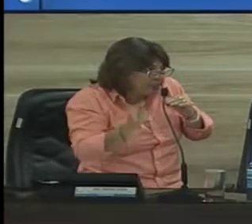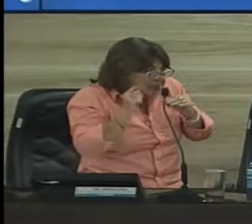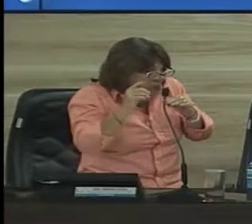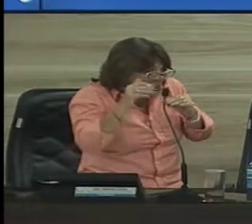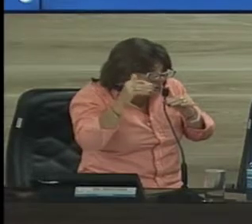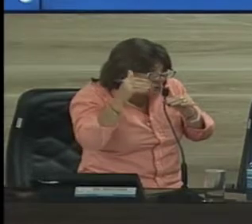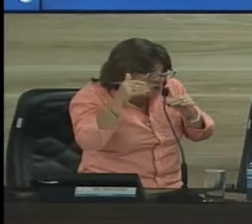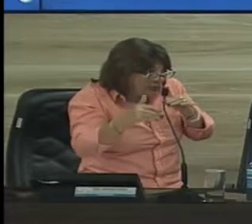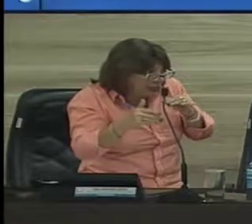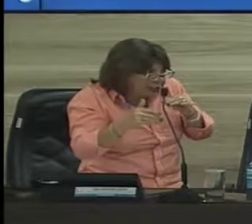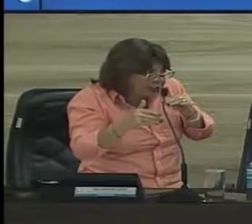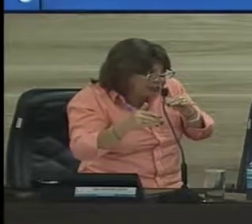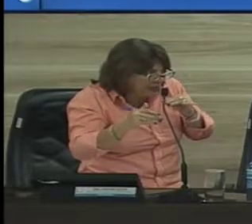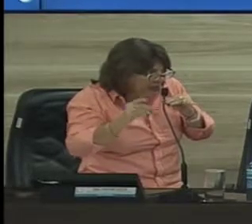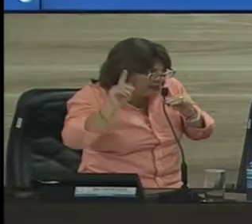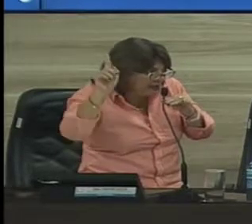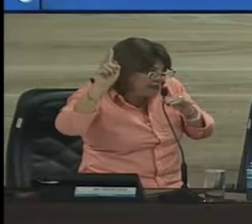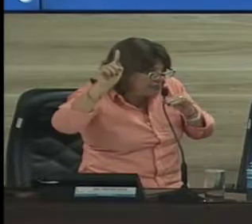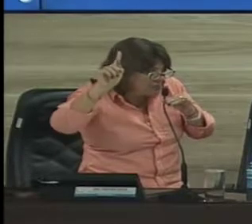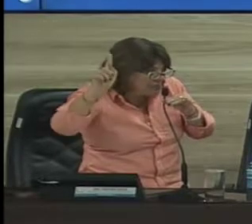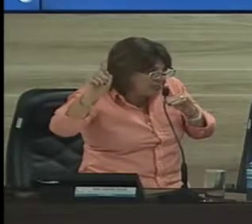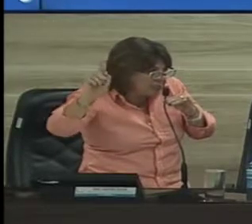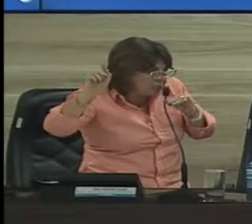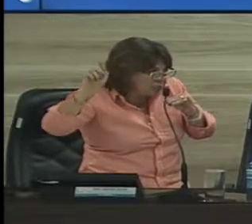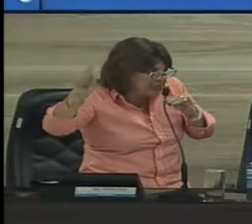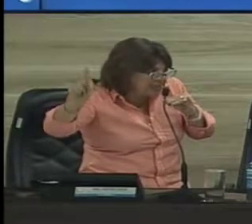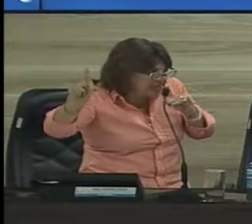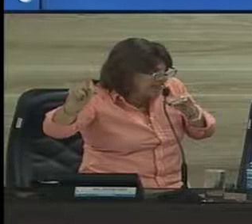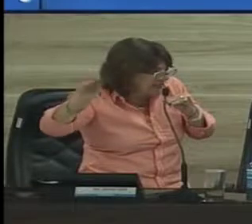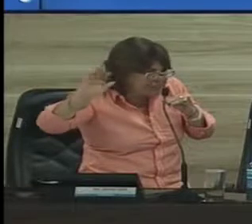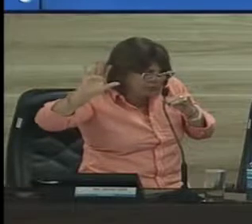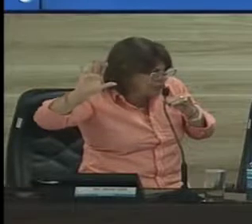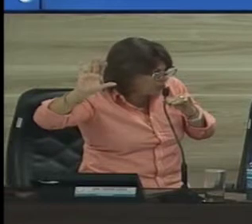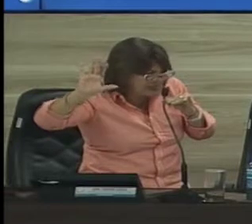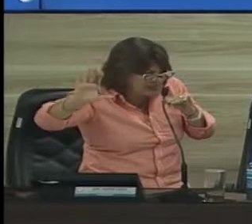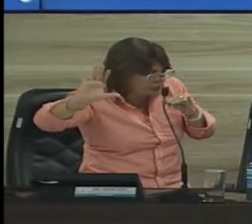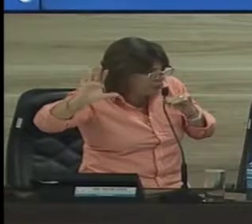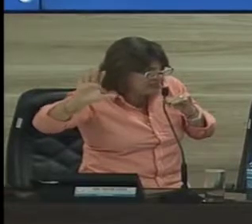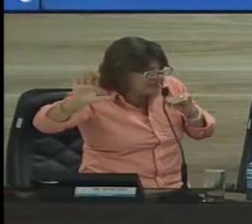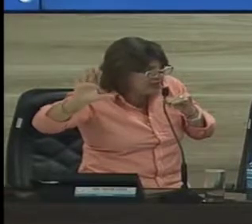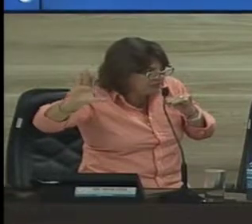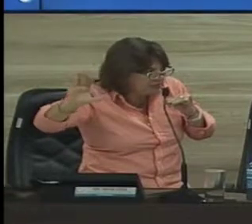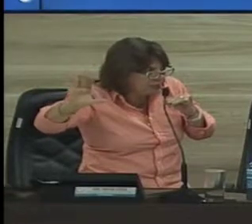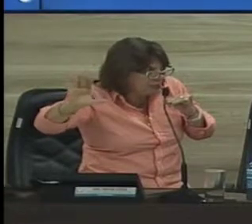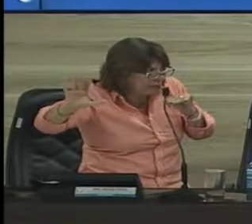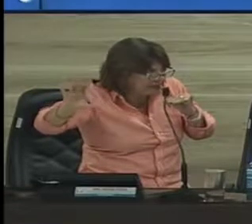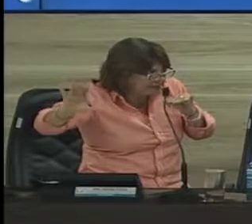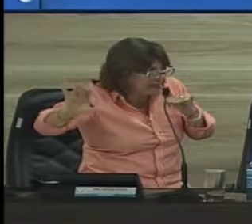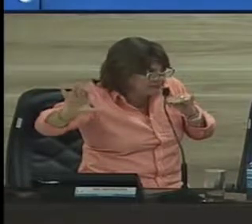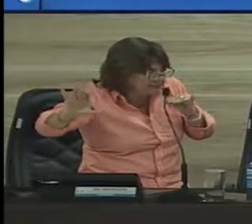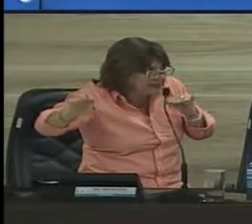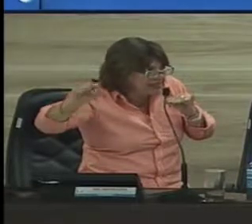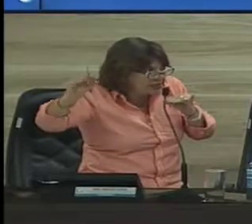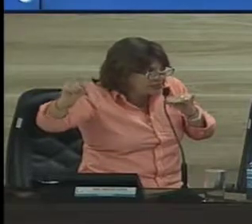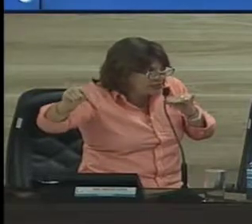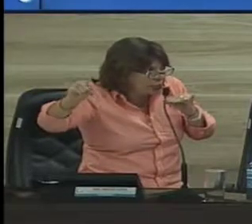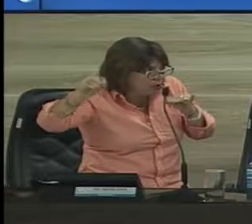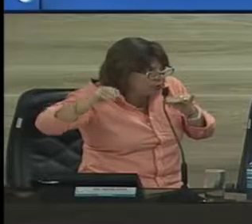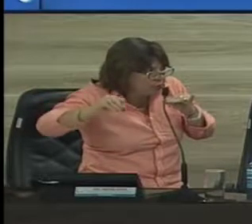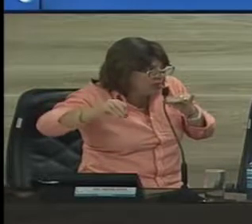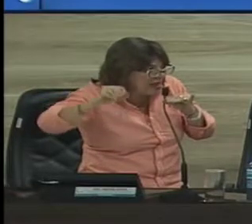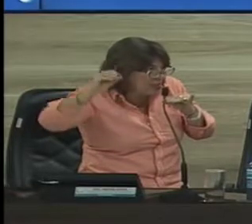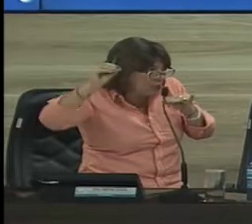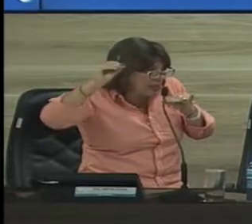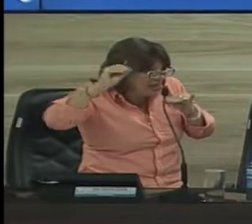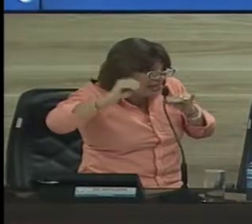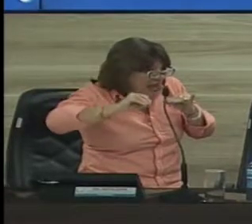semáforo, porque ali em frente à ortopedia, eu sempre ouço uma freada ali, quase toda semana tem uma batida ali, seja de ônibus